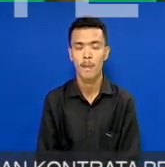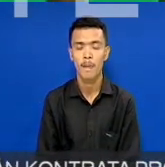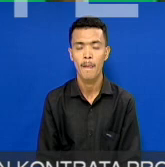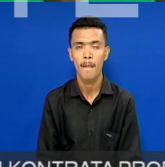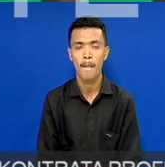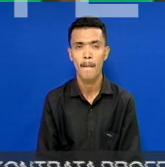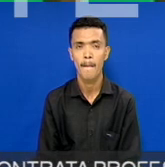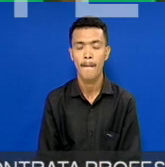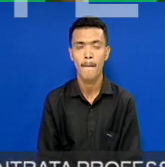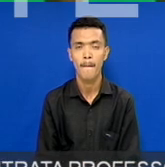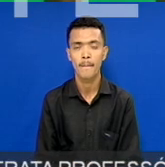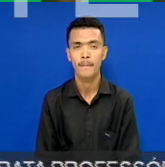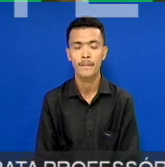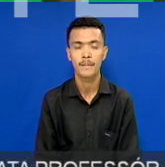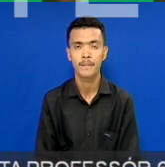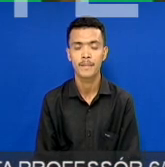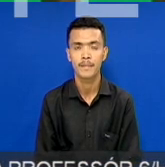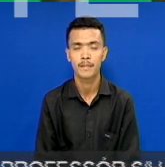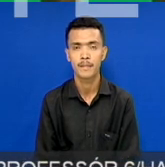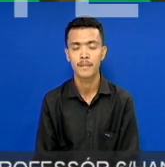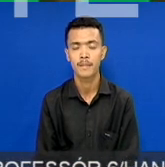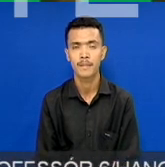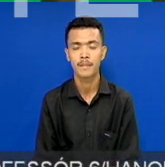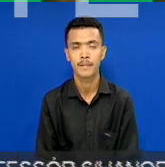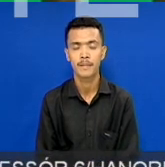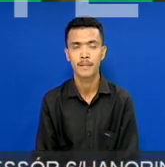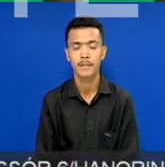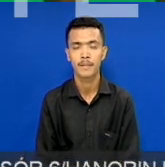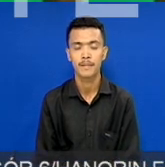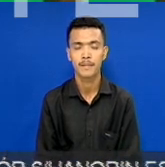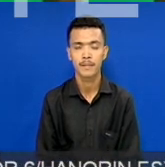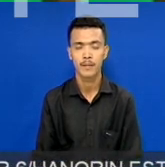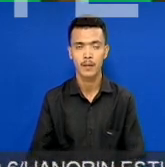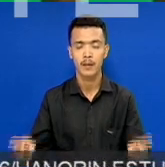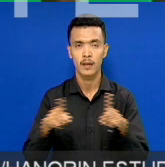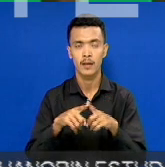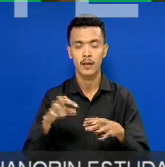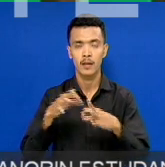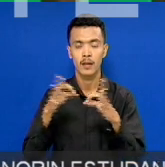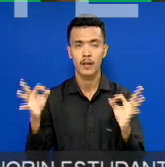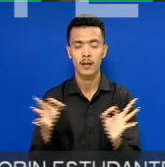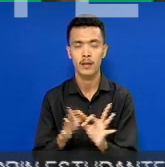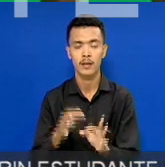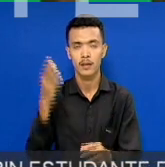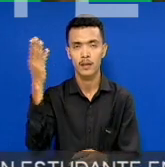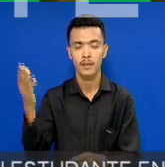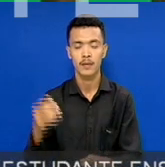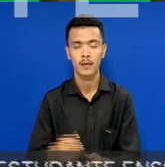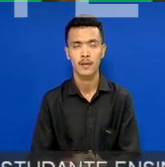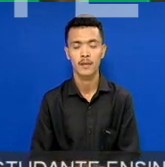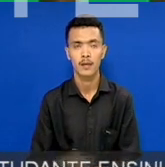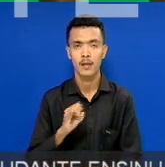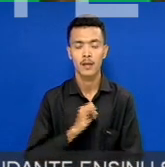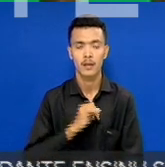ni, nama sih ya bebui watar ini nama sanesan halo normalisasi ini pak, ni ber,